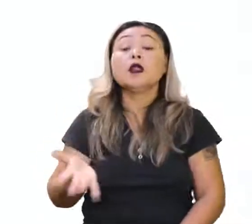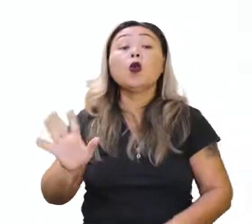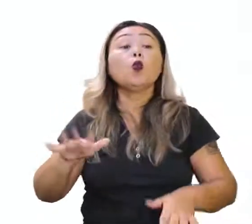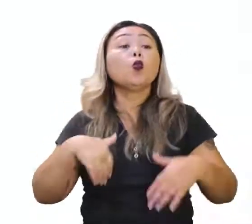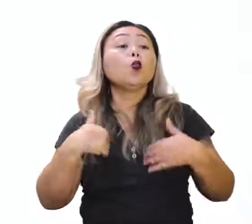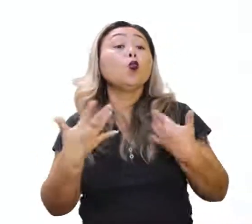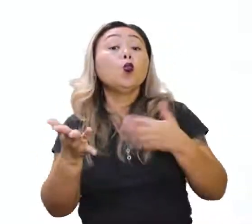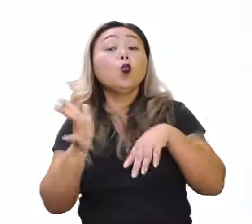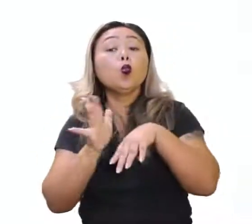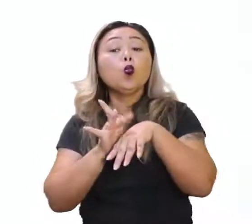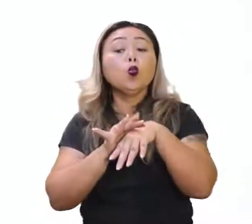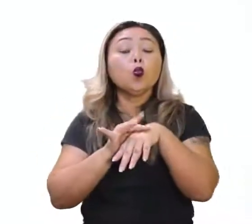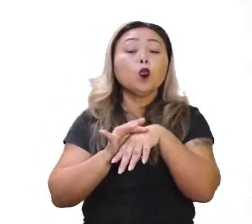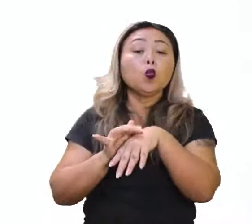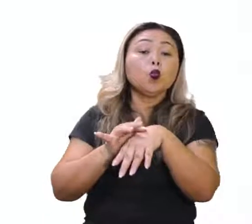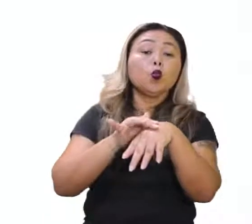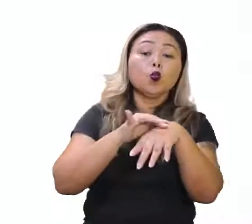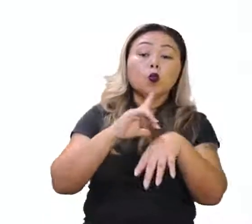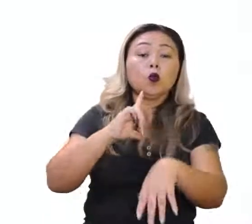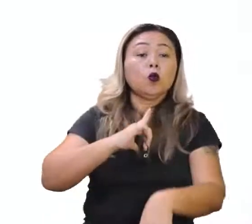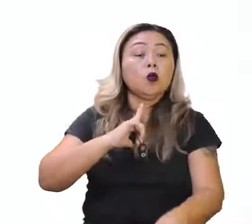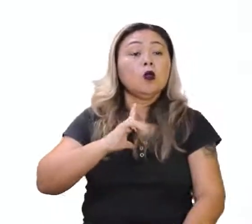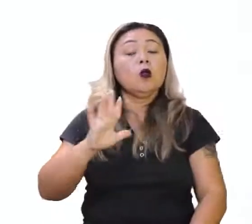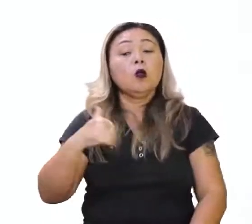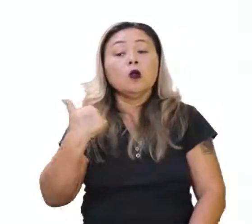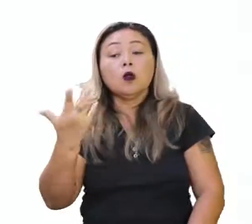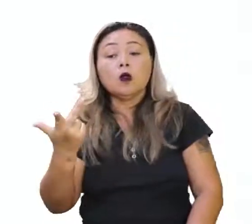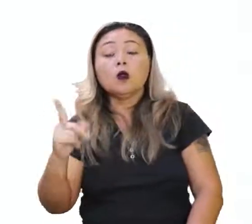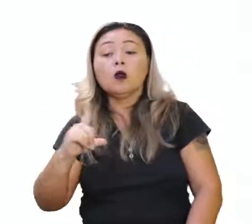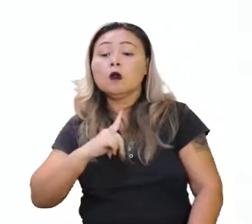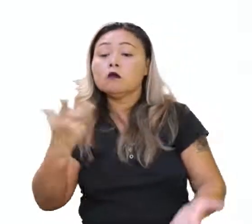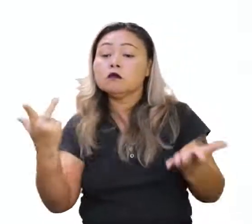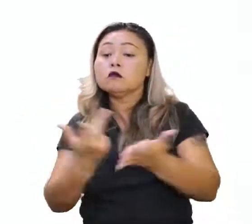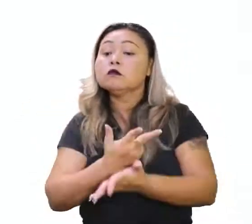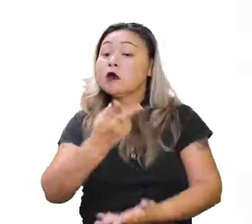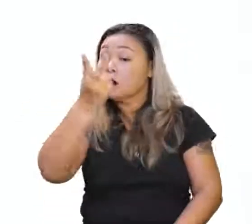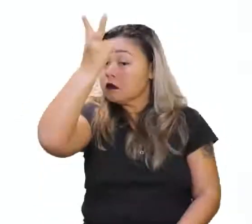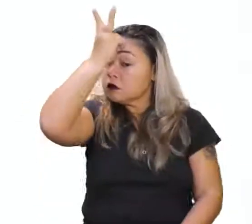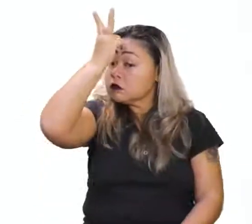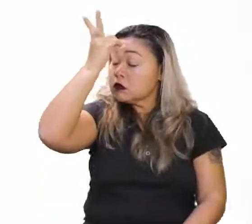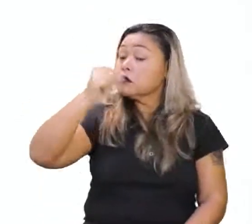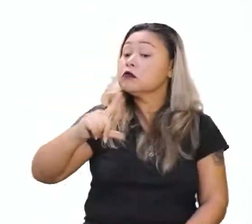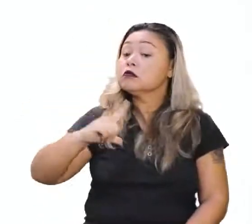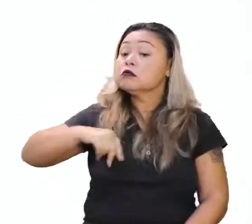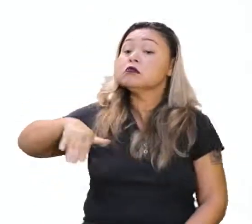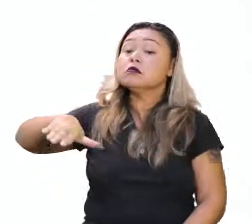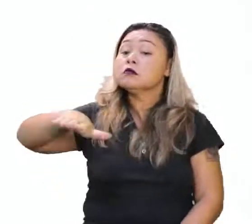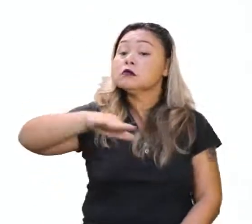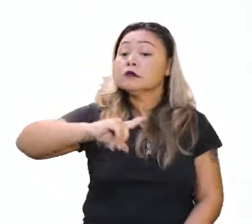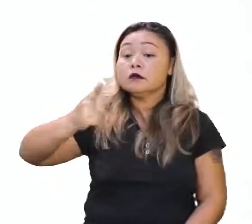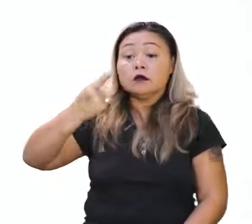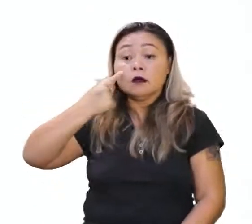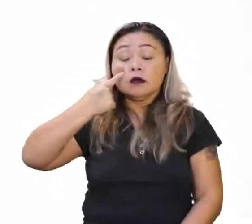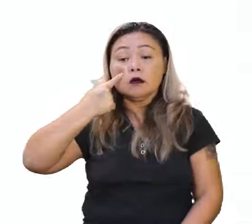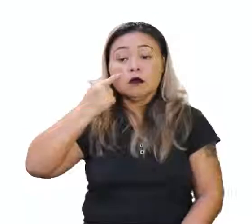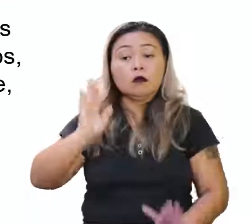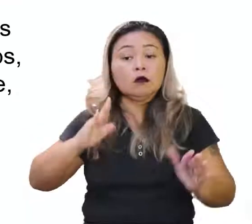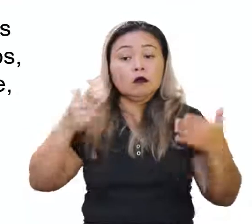Doenças, professor. Dentre as doenças que podem acometer os caprinos, nós aqui, ó,